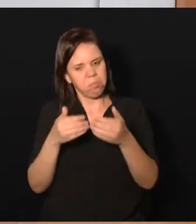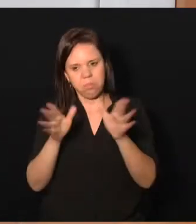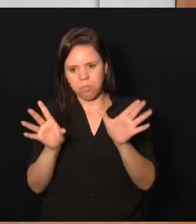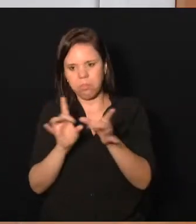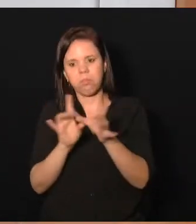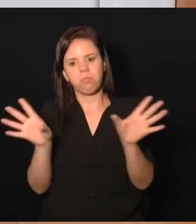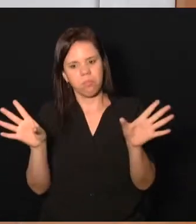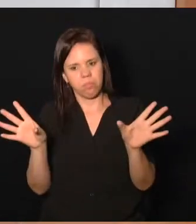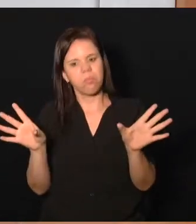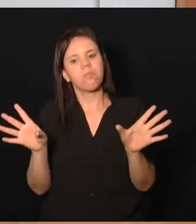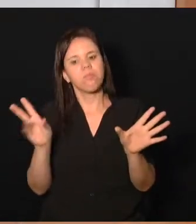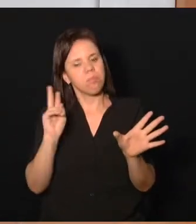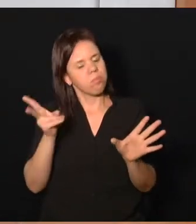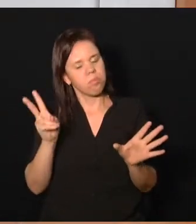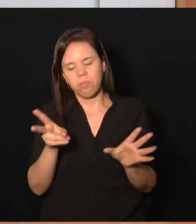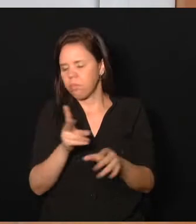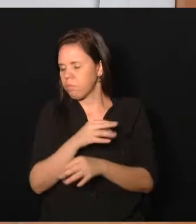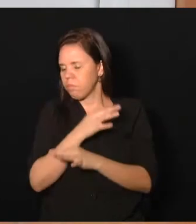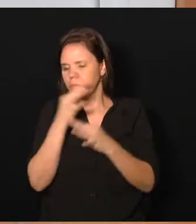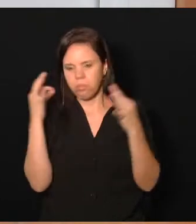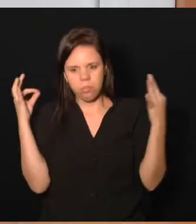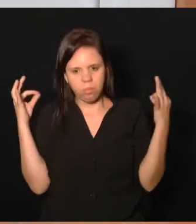acesso, disponibilidade fantástica.